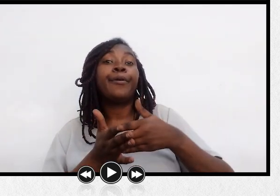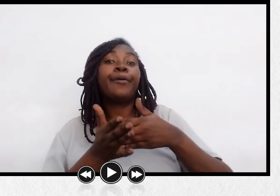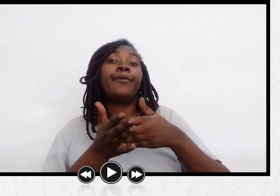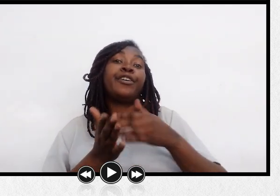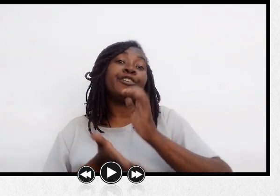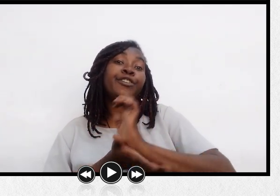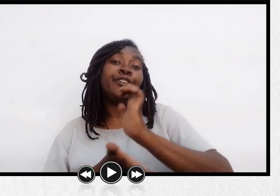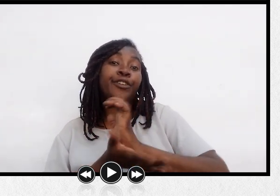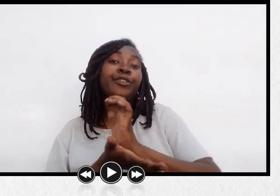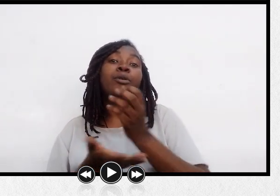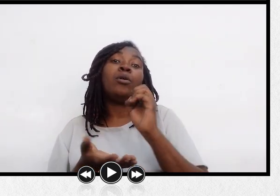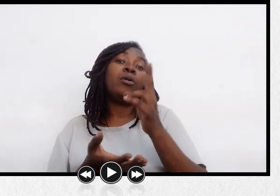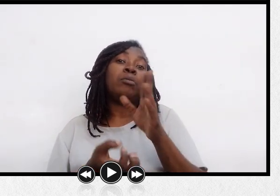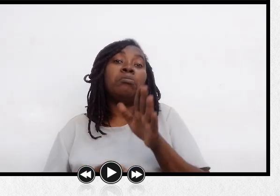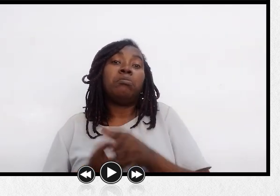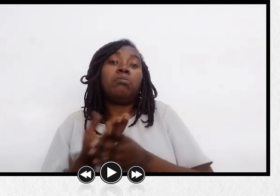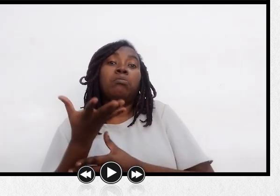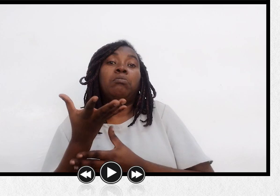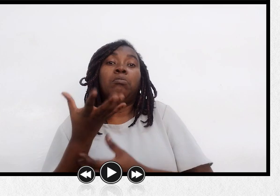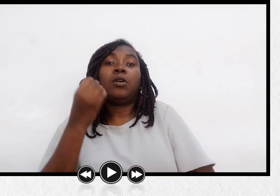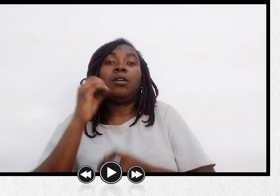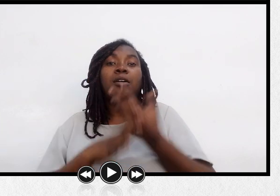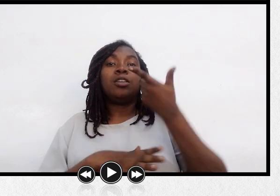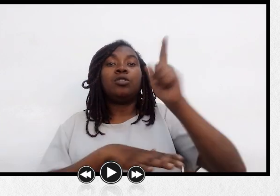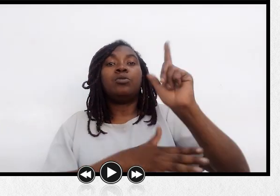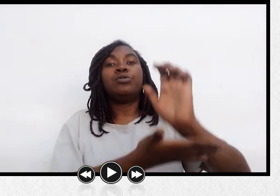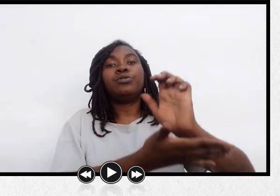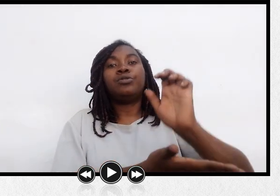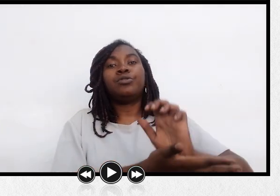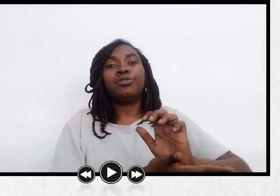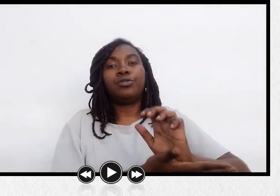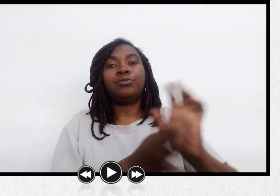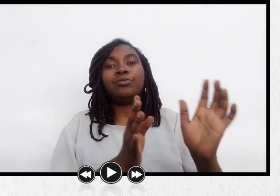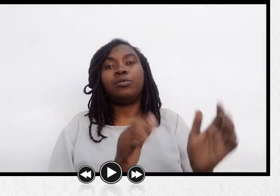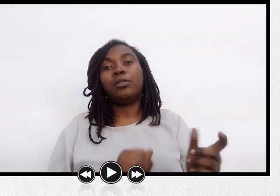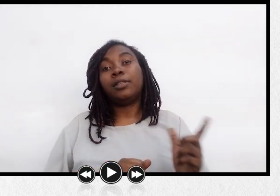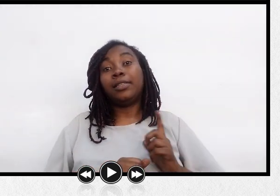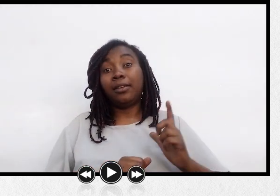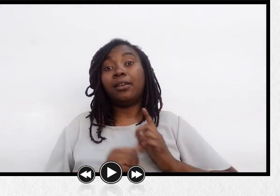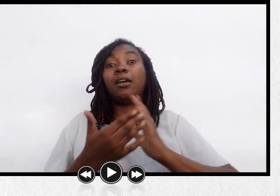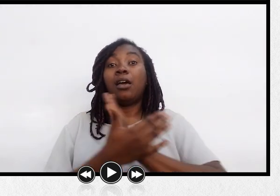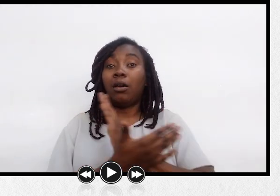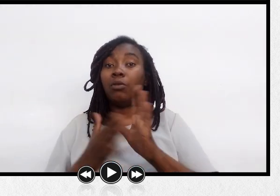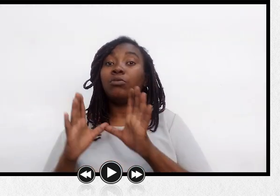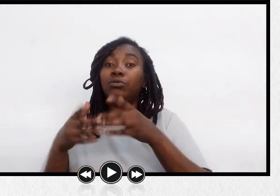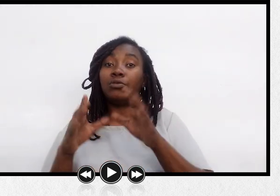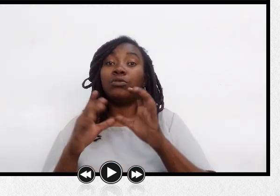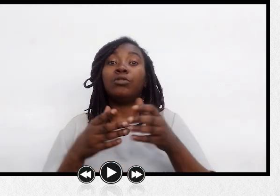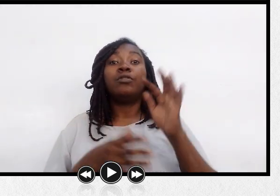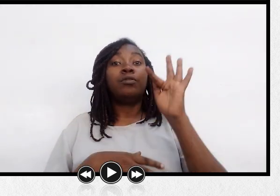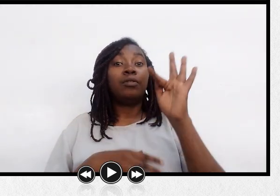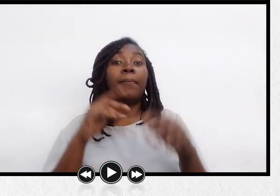sua nascente em um estado e a sua foz em outro estado. Então, nós temos alguns comitês federais, o